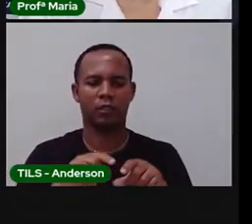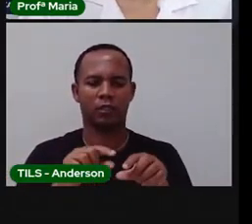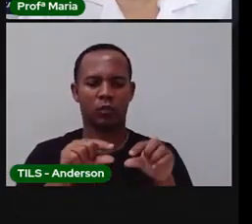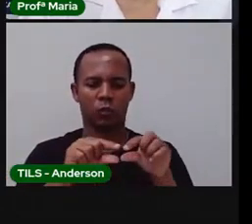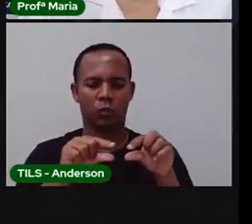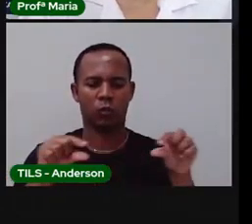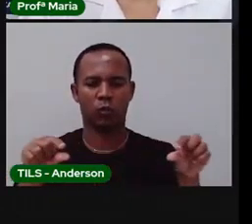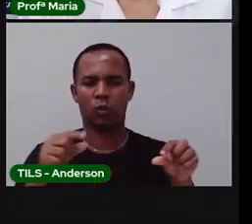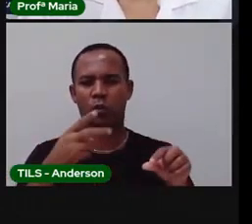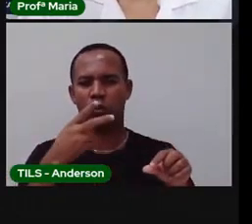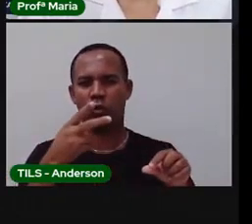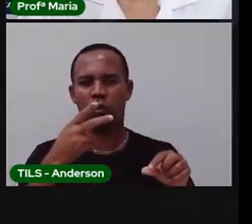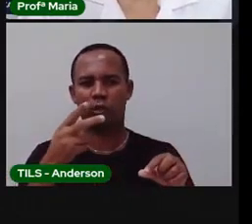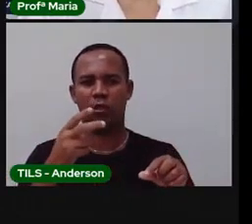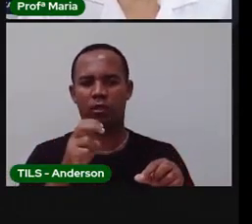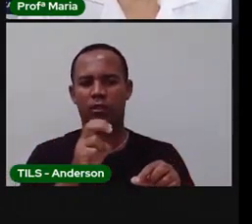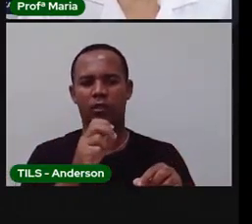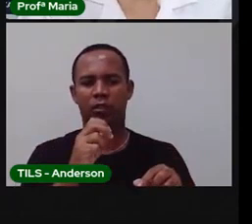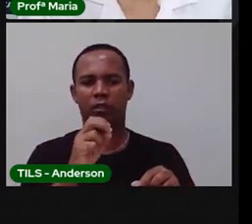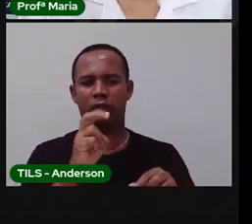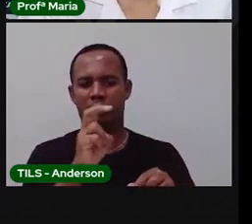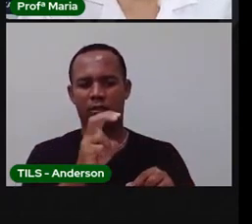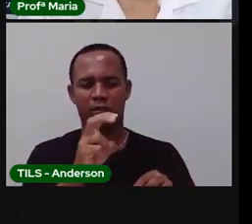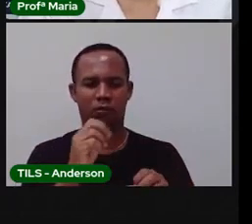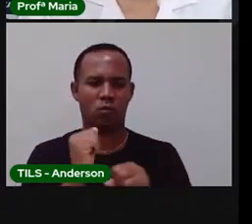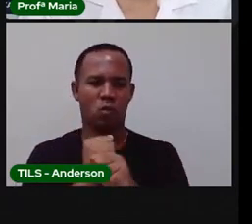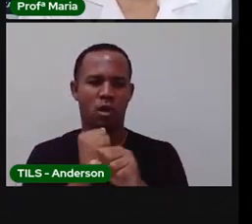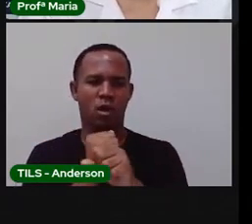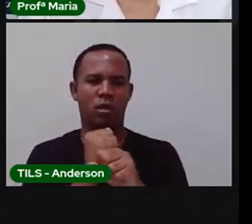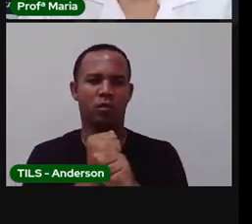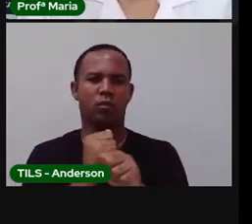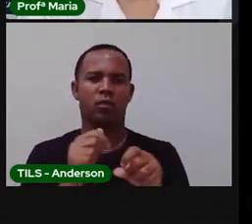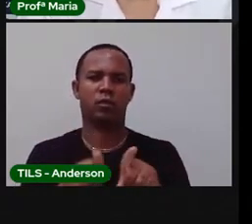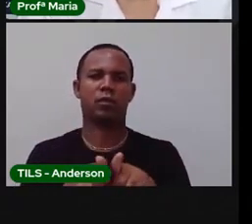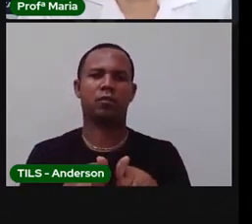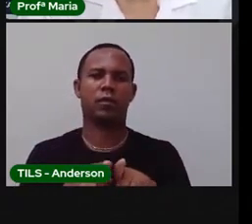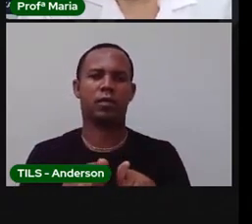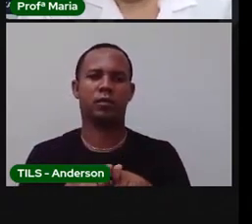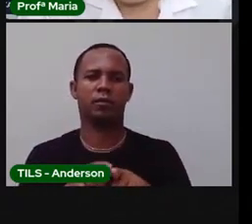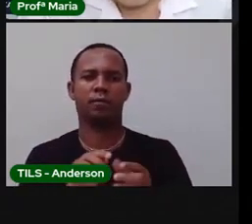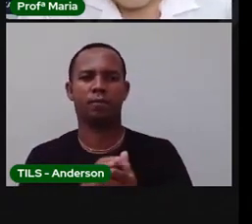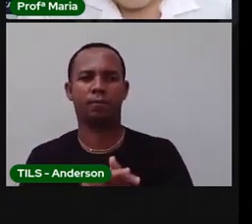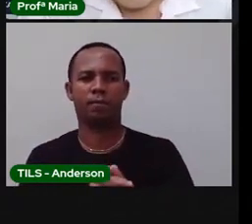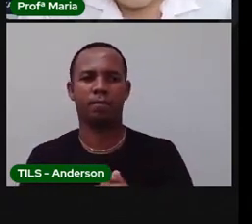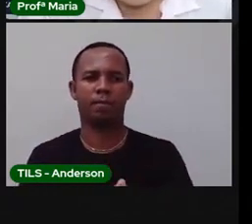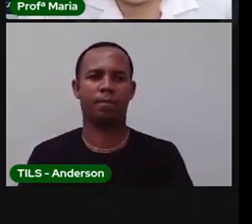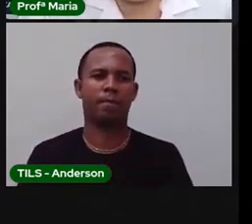de borracha, né? Que agora está se usando muito por conta da pandemia. É o quê?